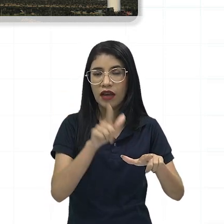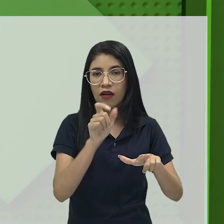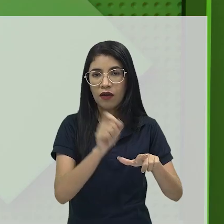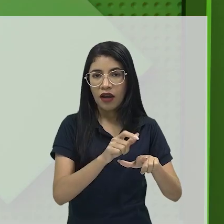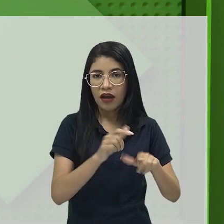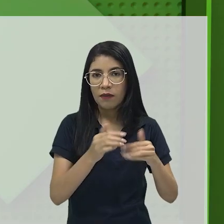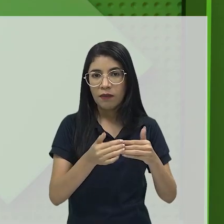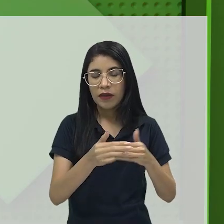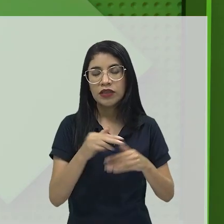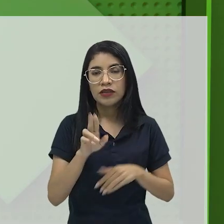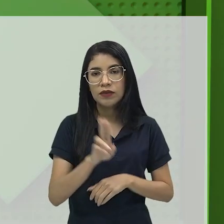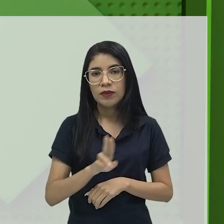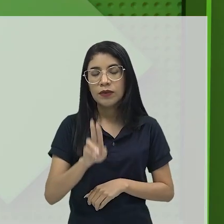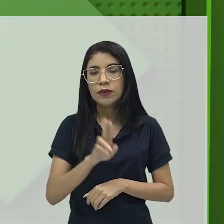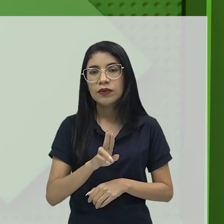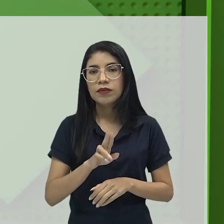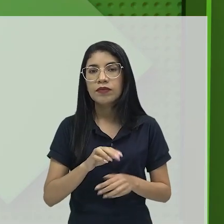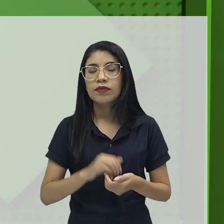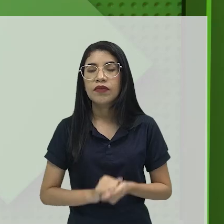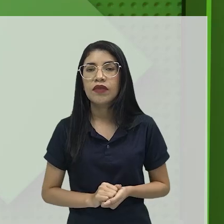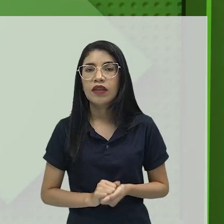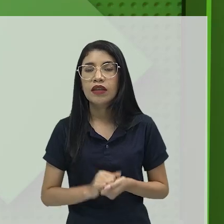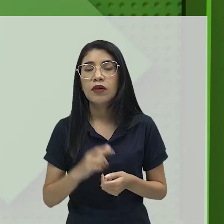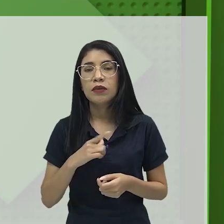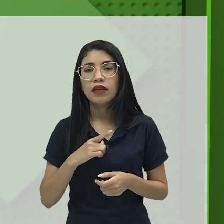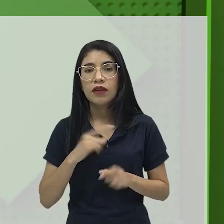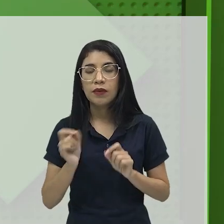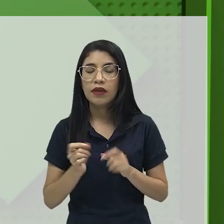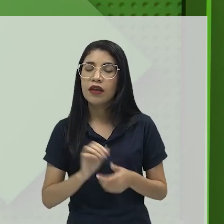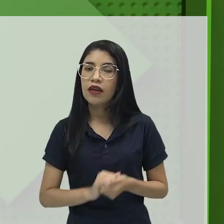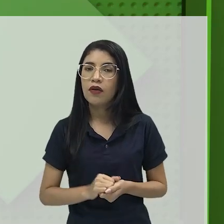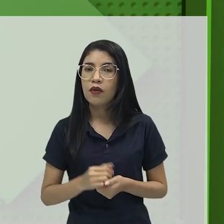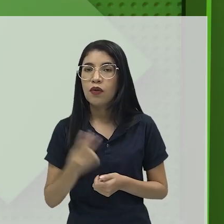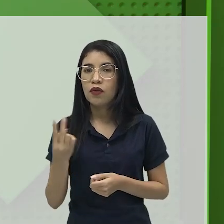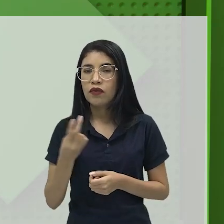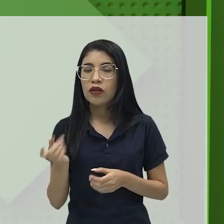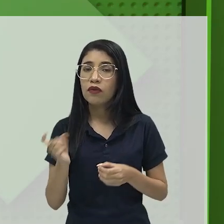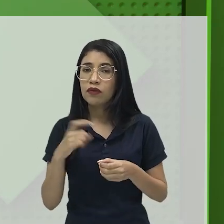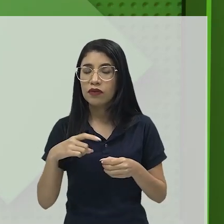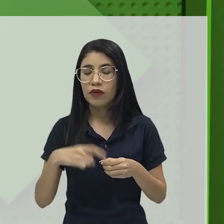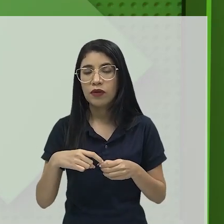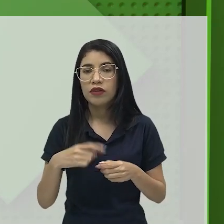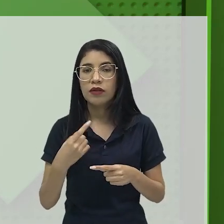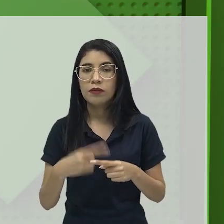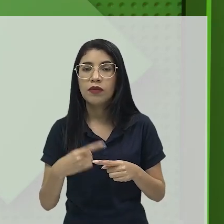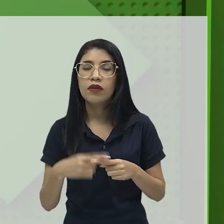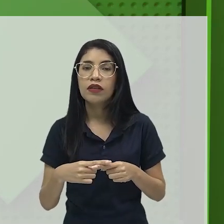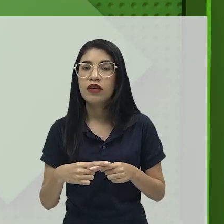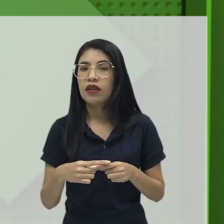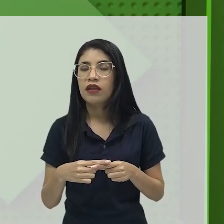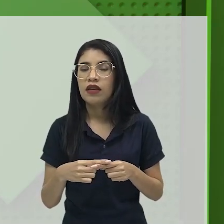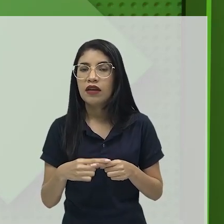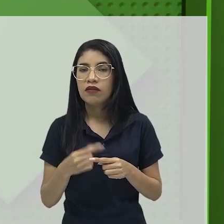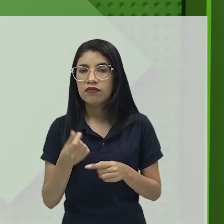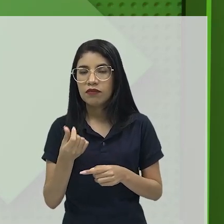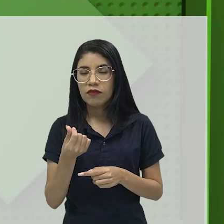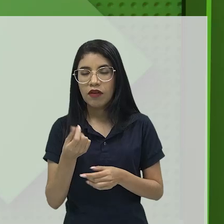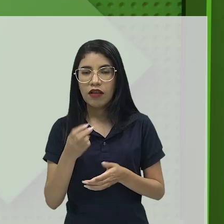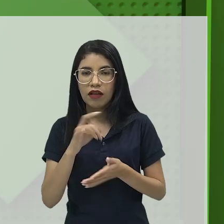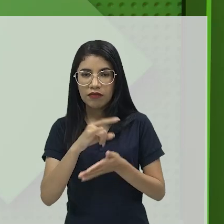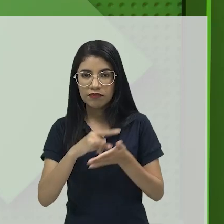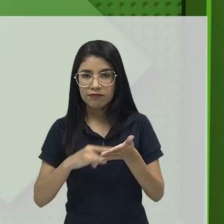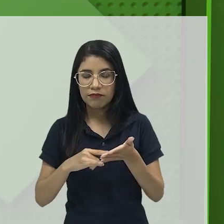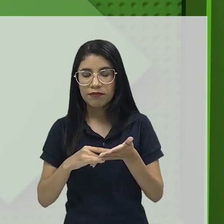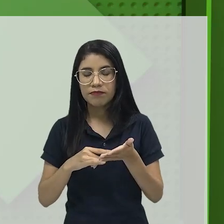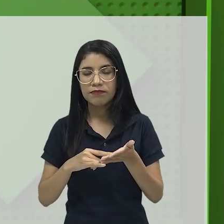suas residências, ela tem esse retorno financeiro, porque o valor que ela vai pagar na conta de